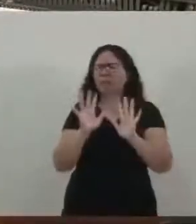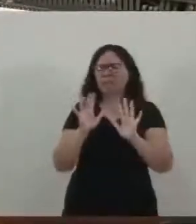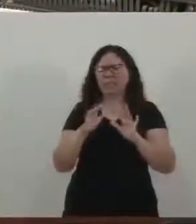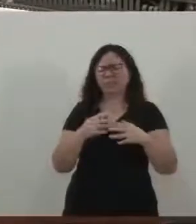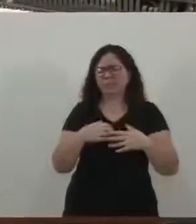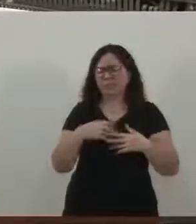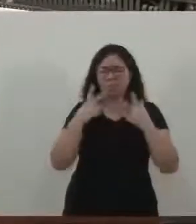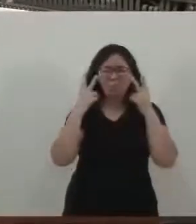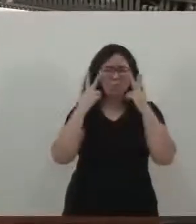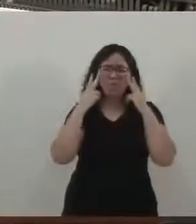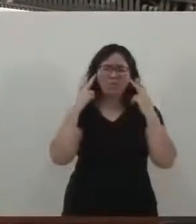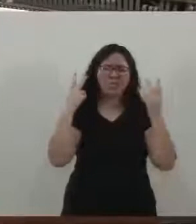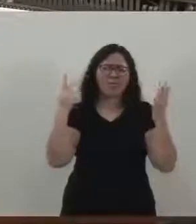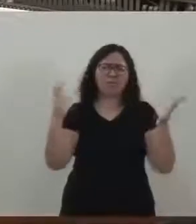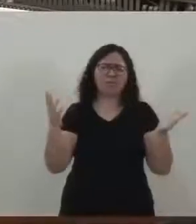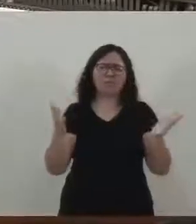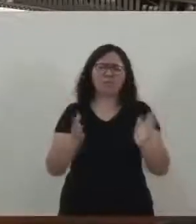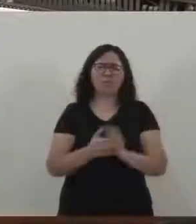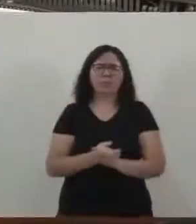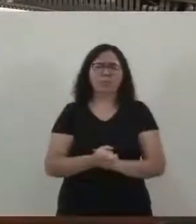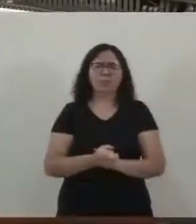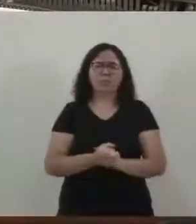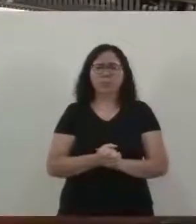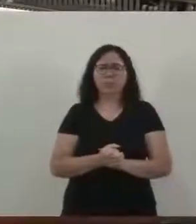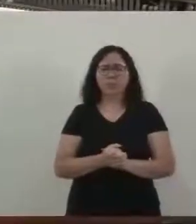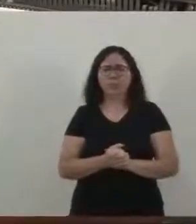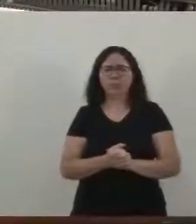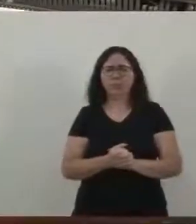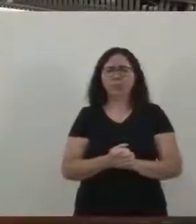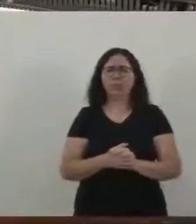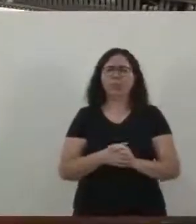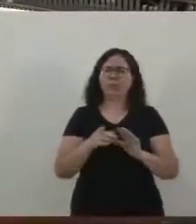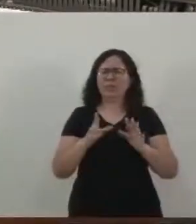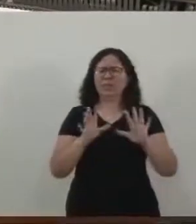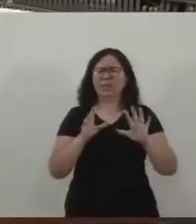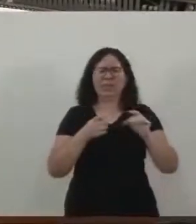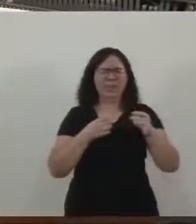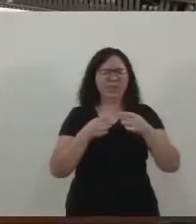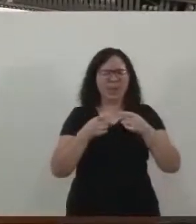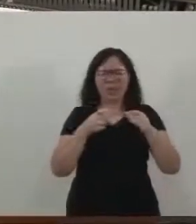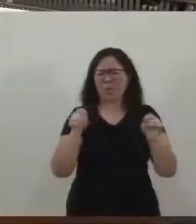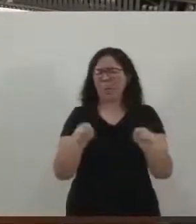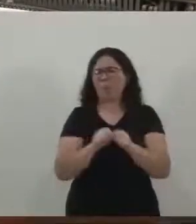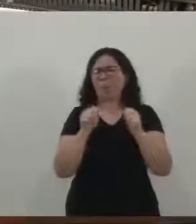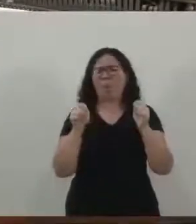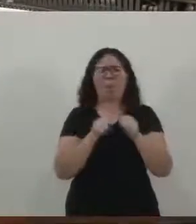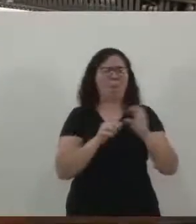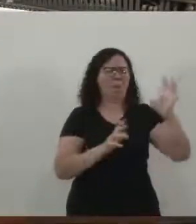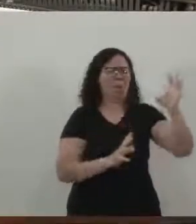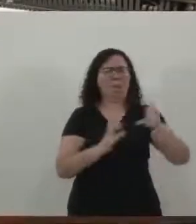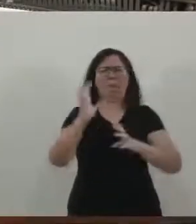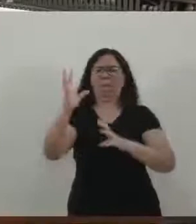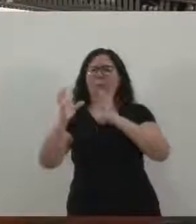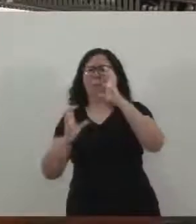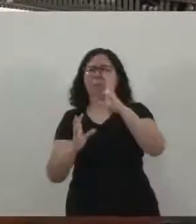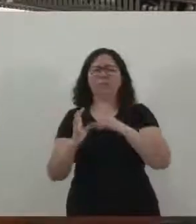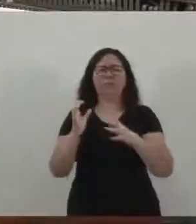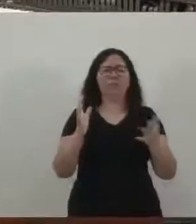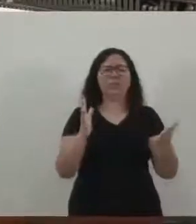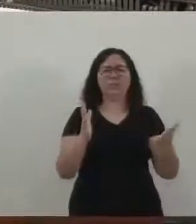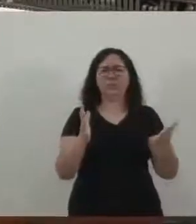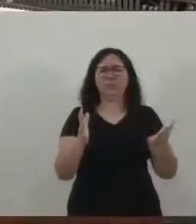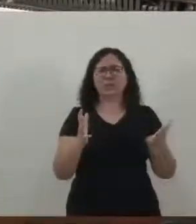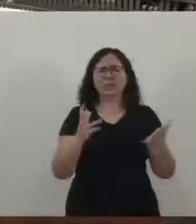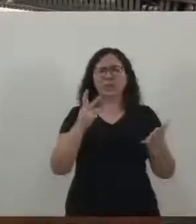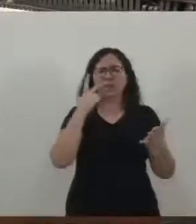incomoda. Estou bem tranquilo quanto a isso. Agora... sabe, é uma guerra ridícula, são pessoas que a todo